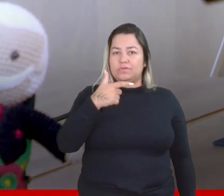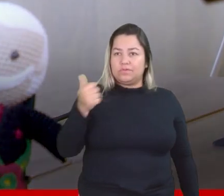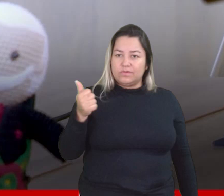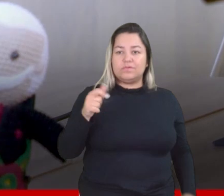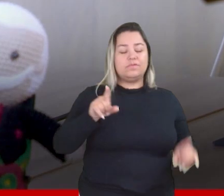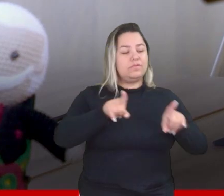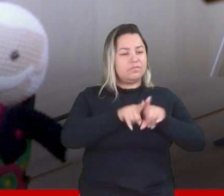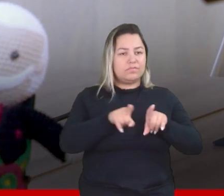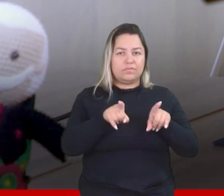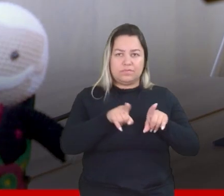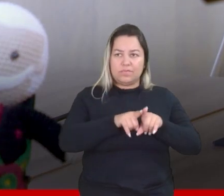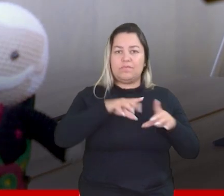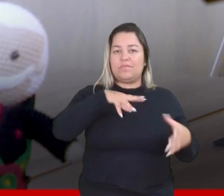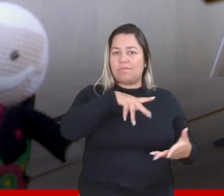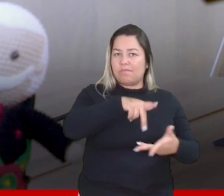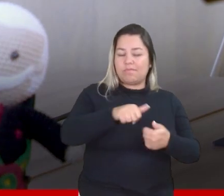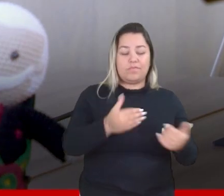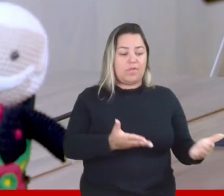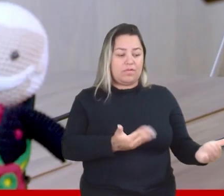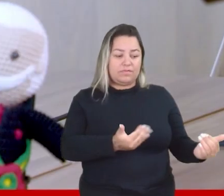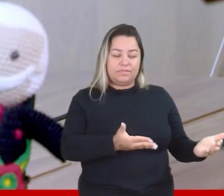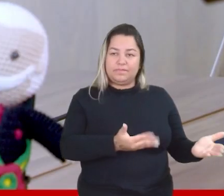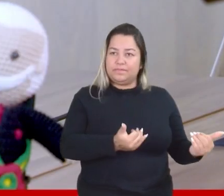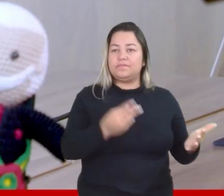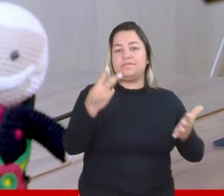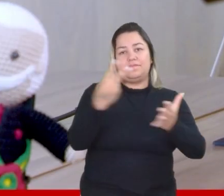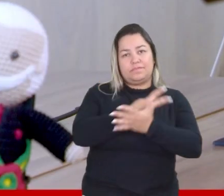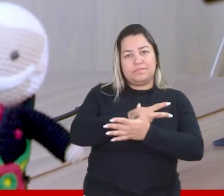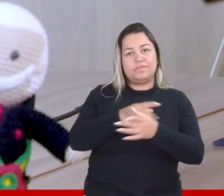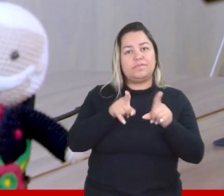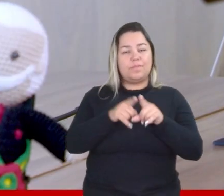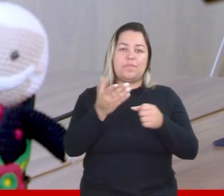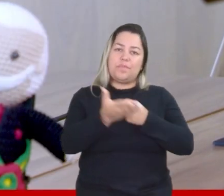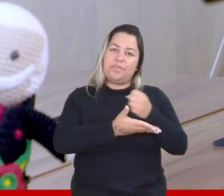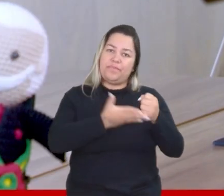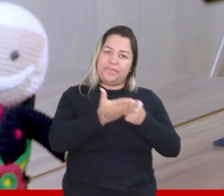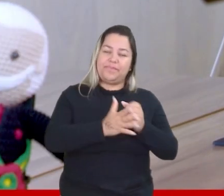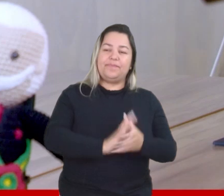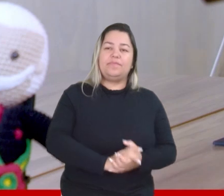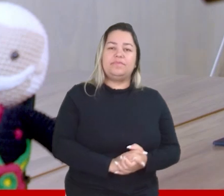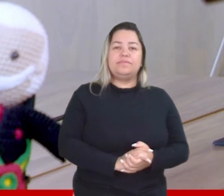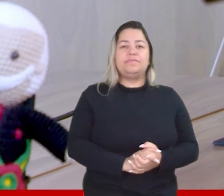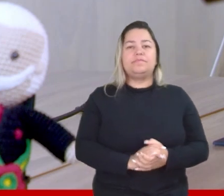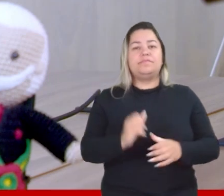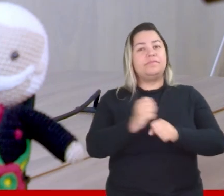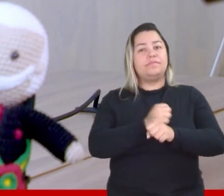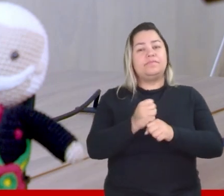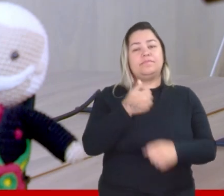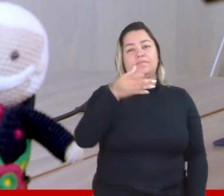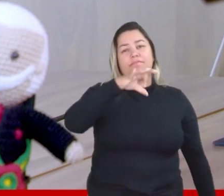12, é considerada a data mundial da juventude, né? E ela surge basicamente nos anos